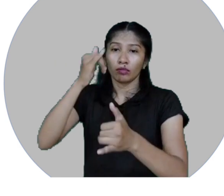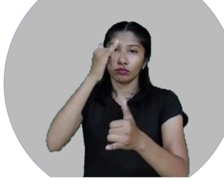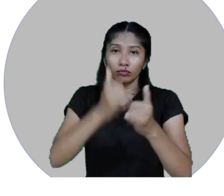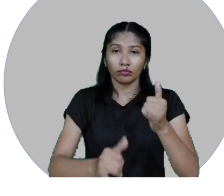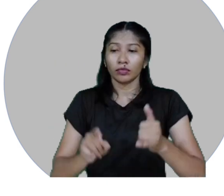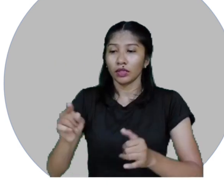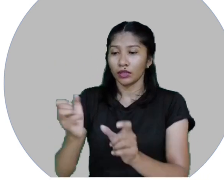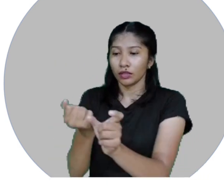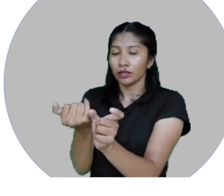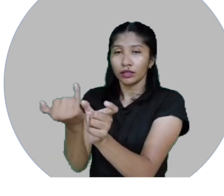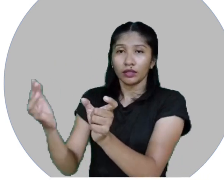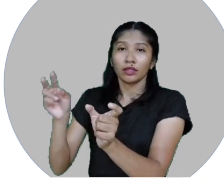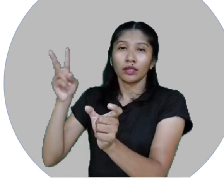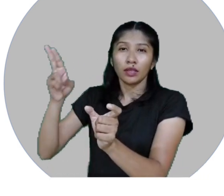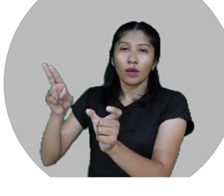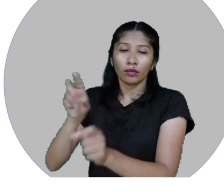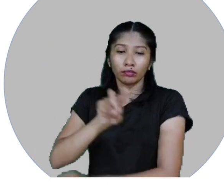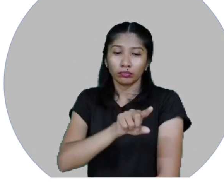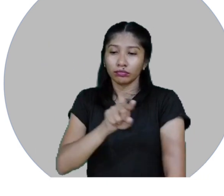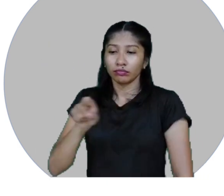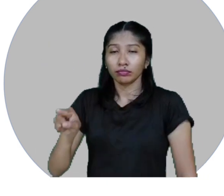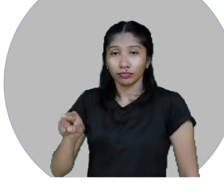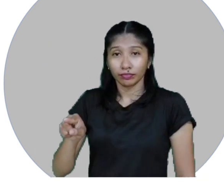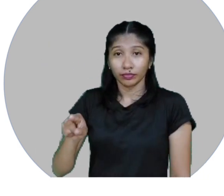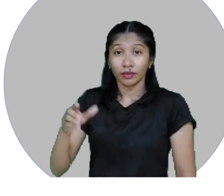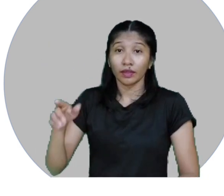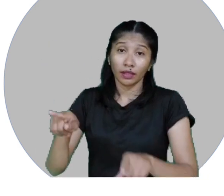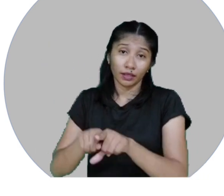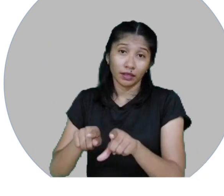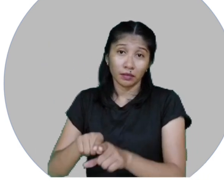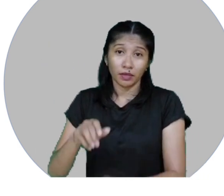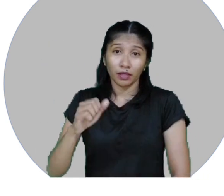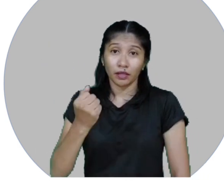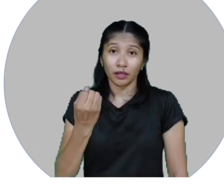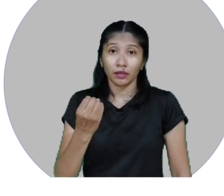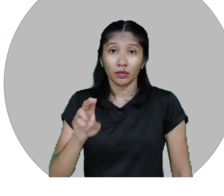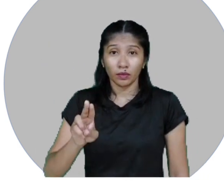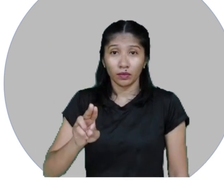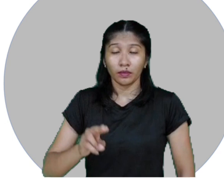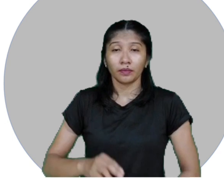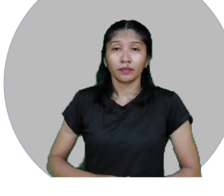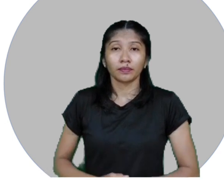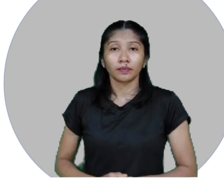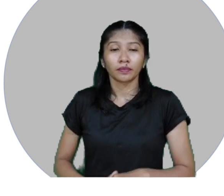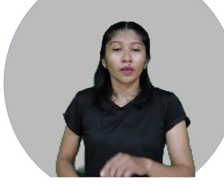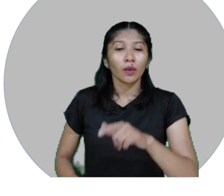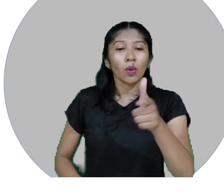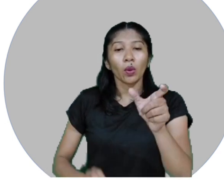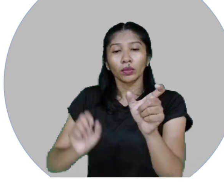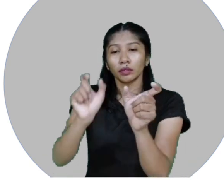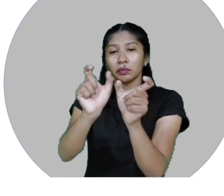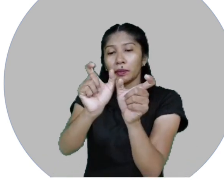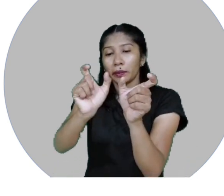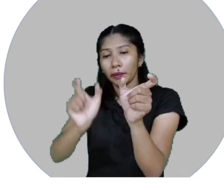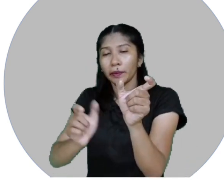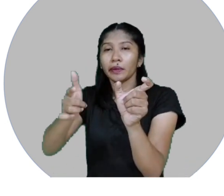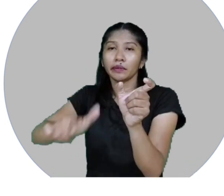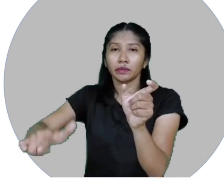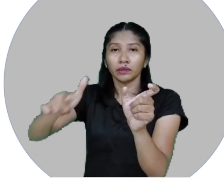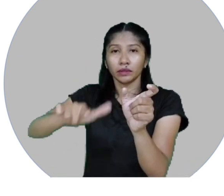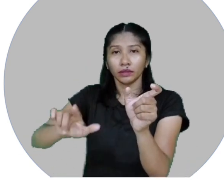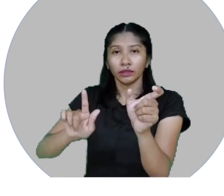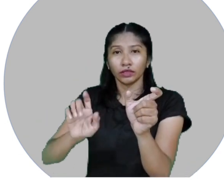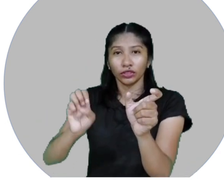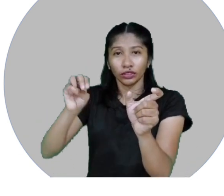plural, nominativo e vocativo, e também do acusativo. Outras desinências que se repetem é o